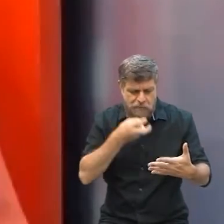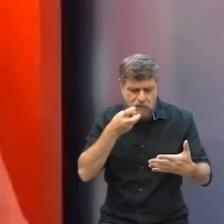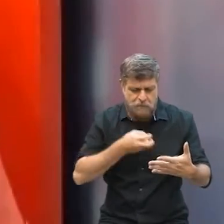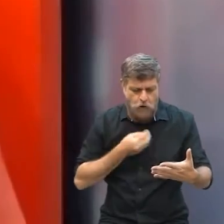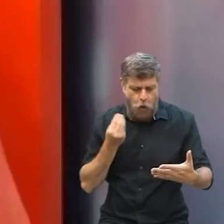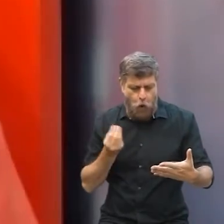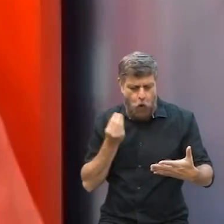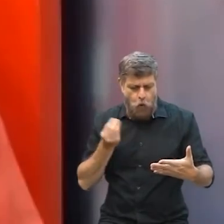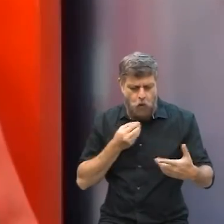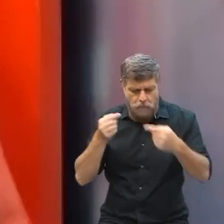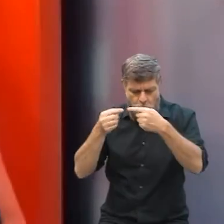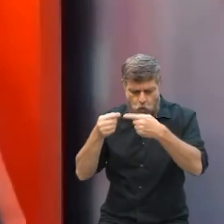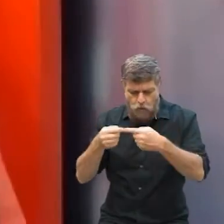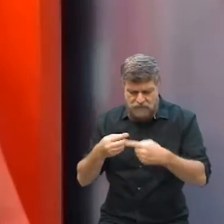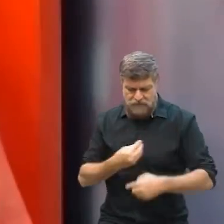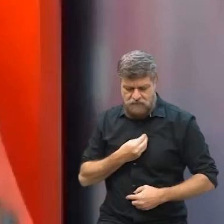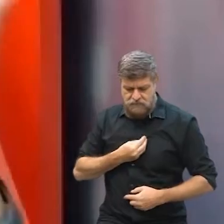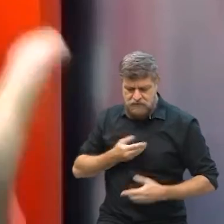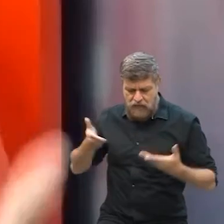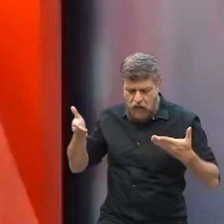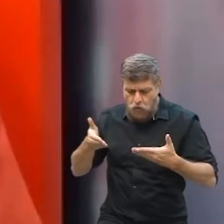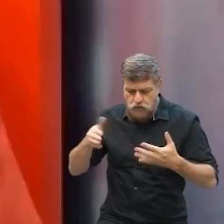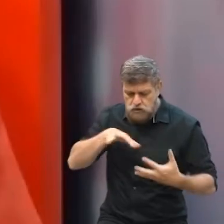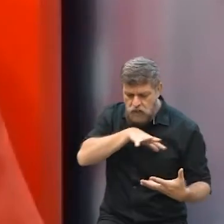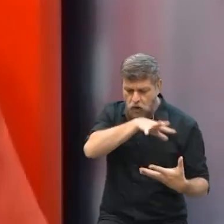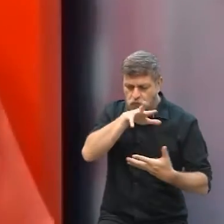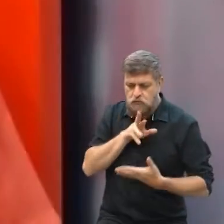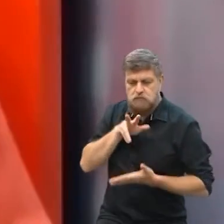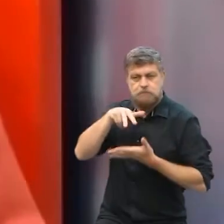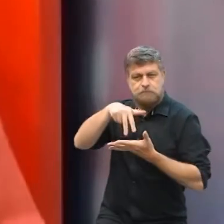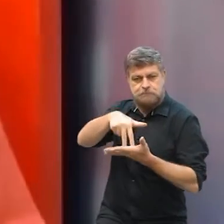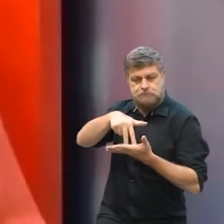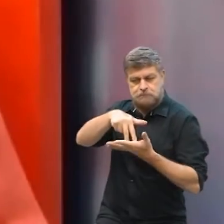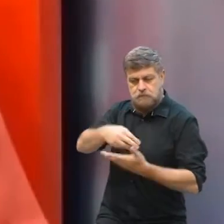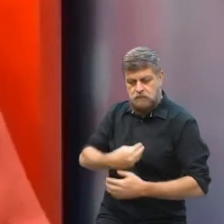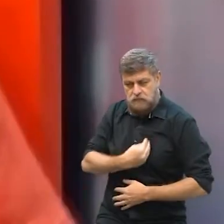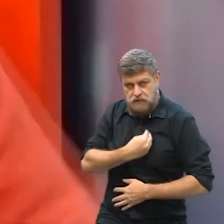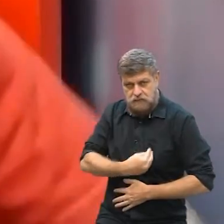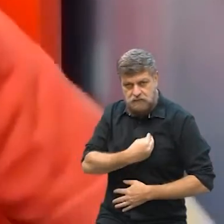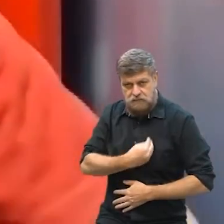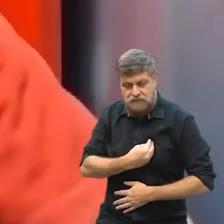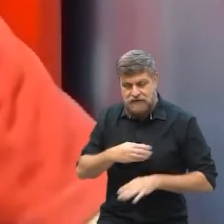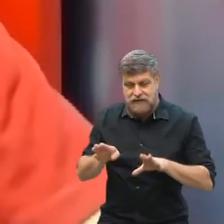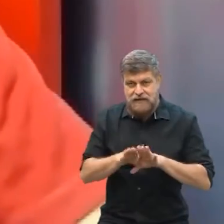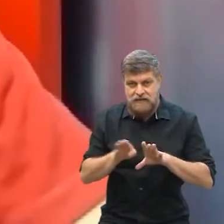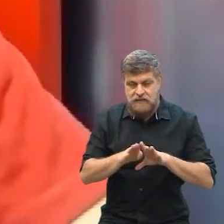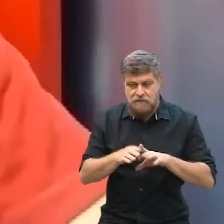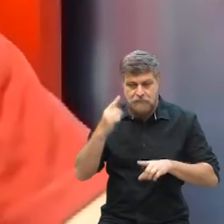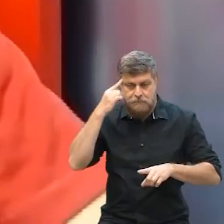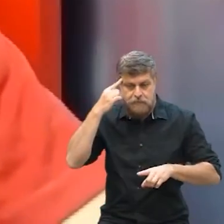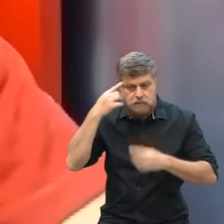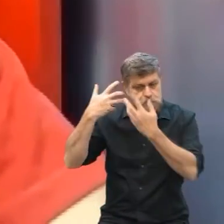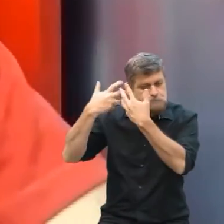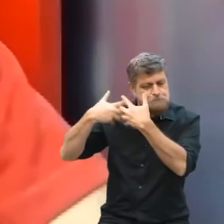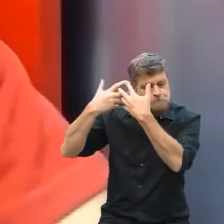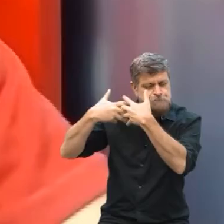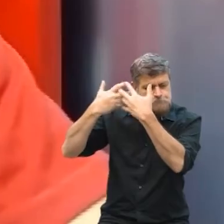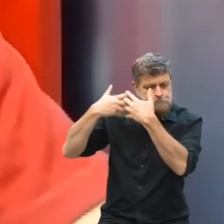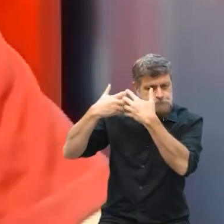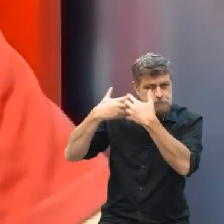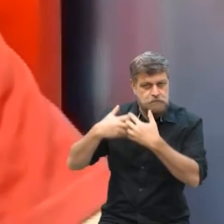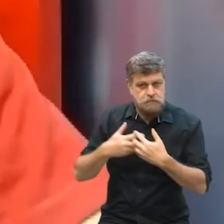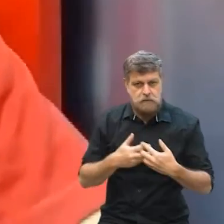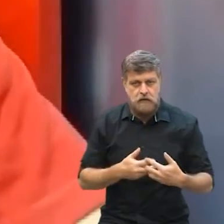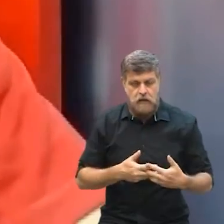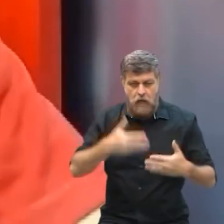interpretação da realidade, interpretação do mundo que ele vive e muito senso crítico. Então, é uma prova muito